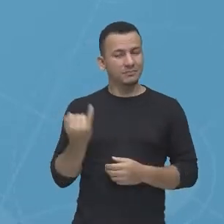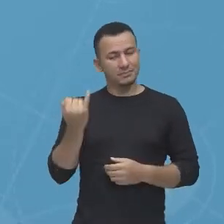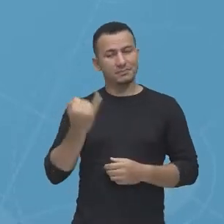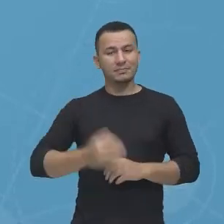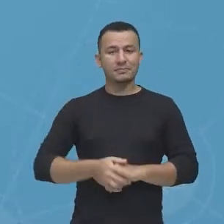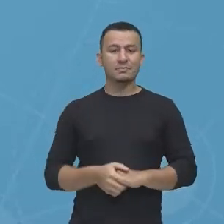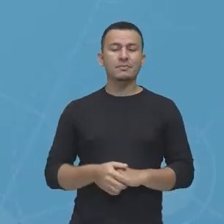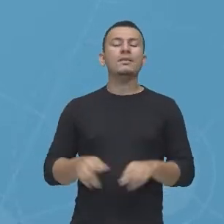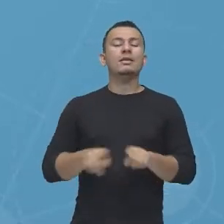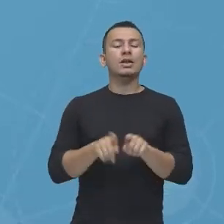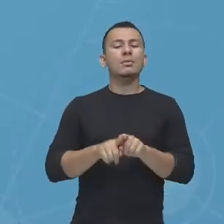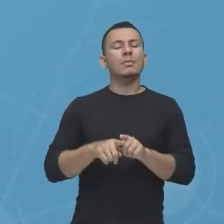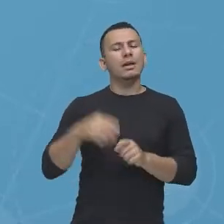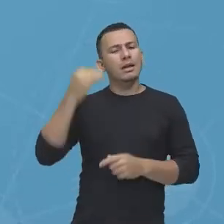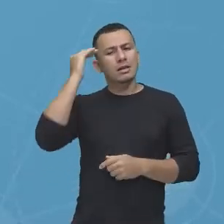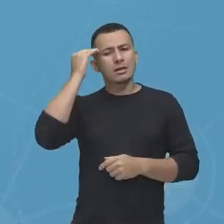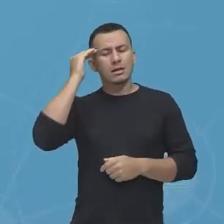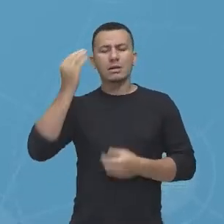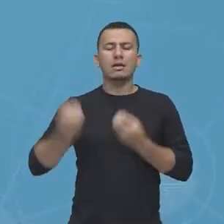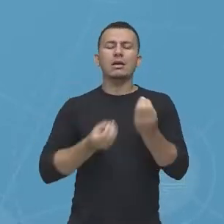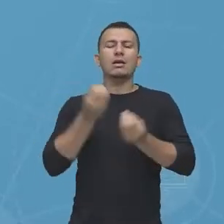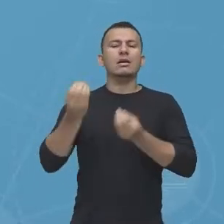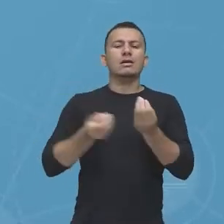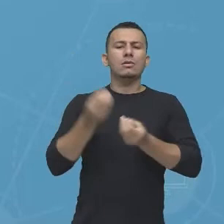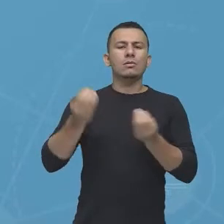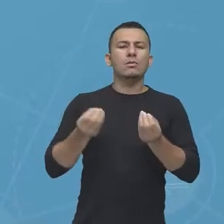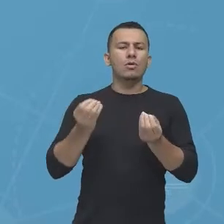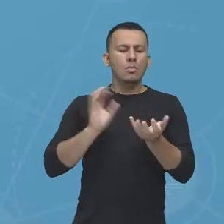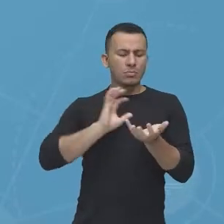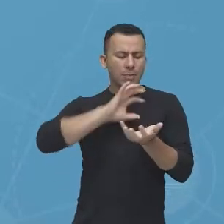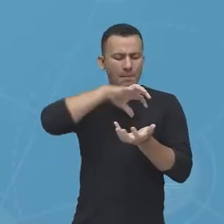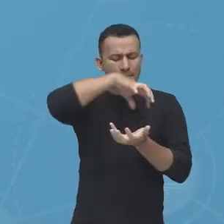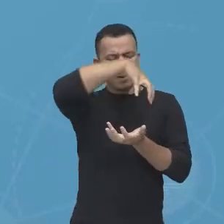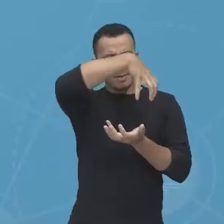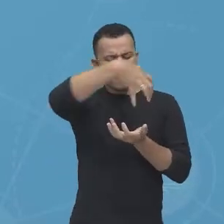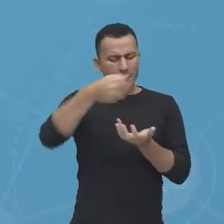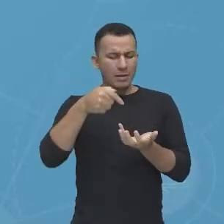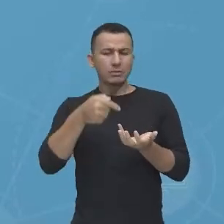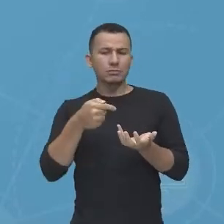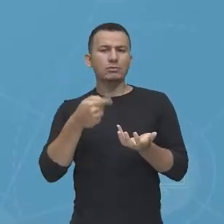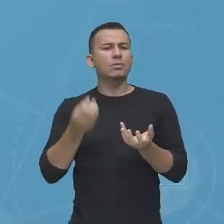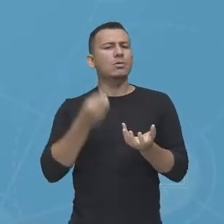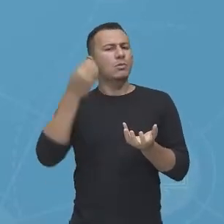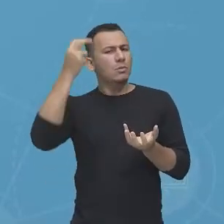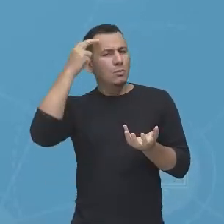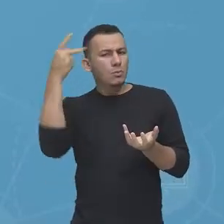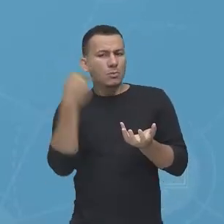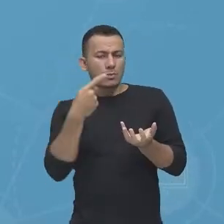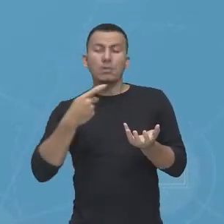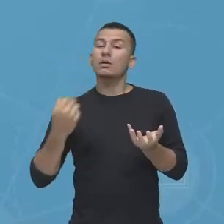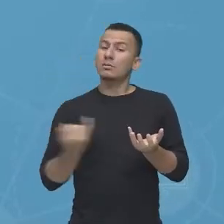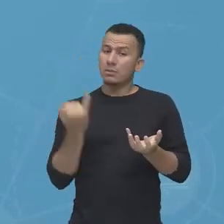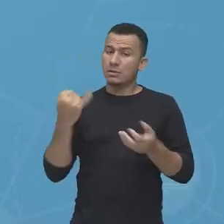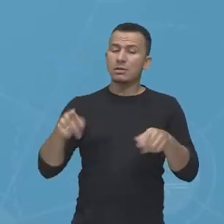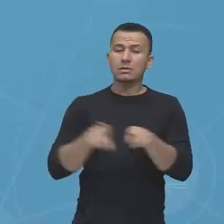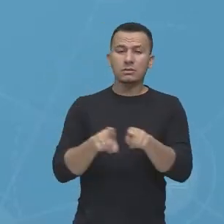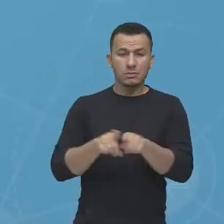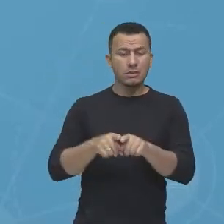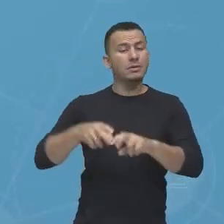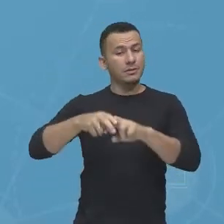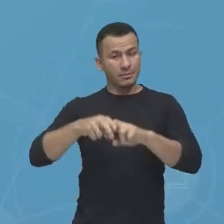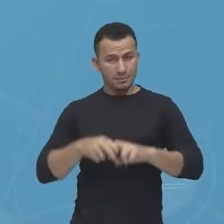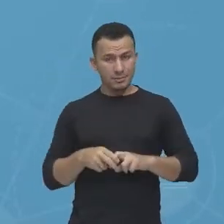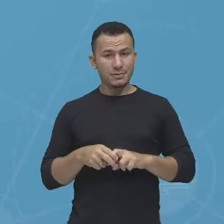entender como é que funciona as realidades desses outros continentes também é muito importante, né? Para a gente saber o que acontece. Por